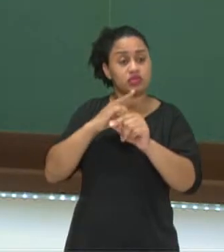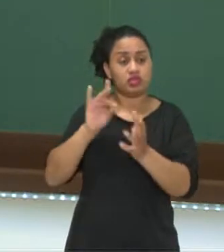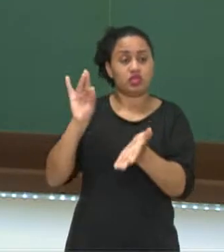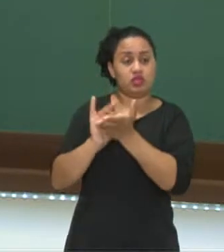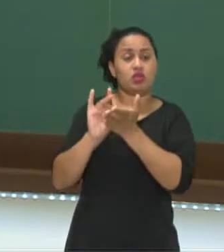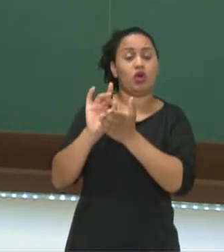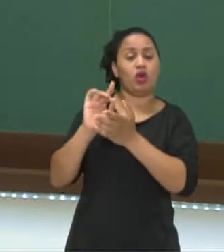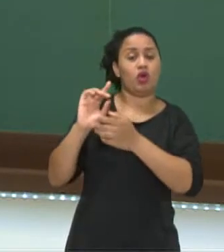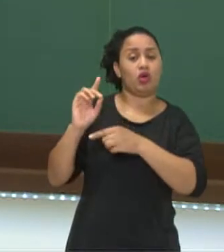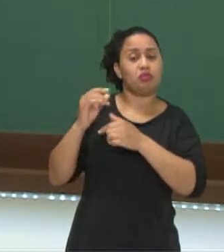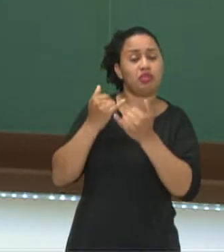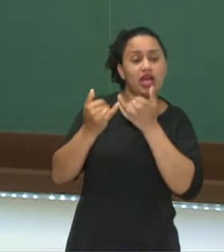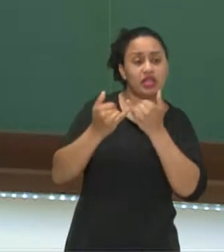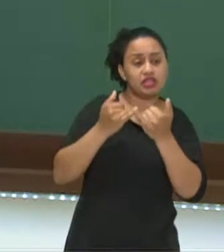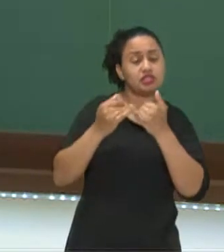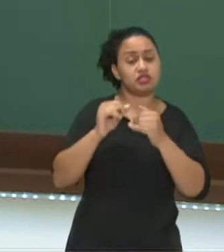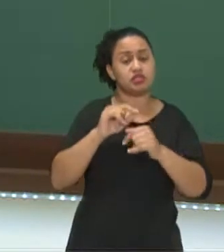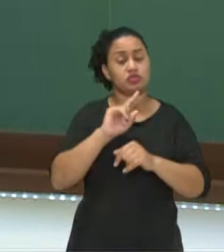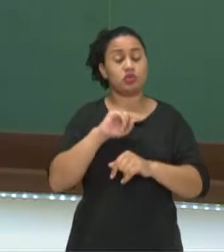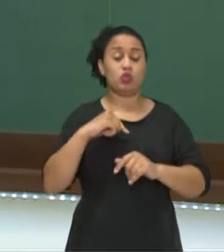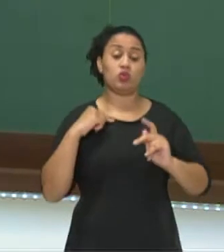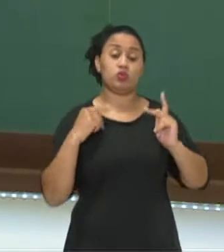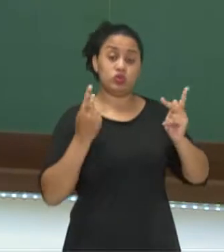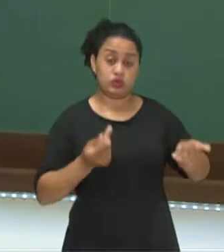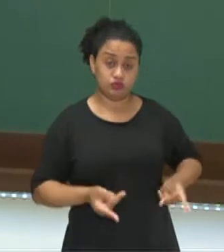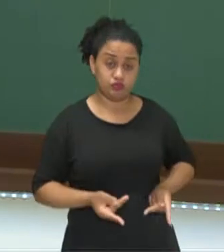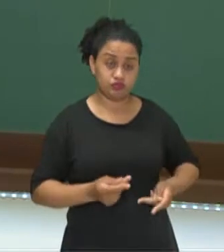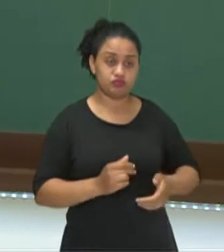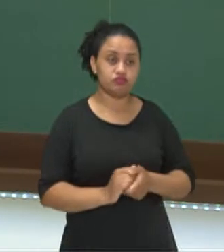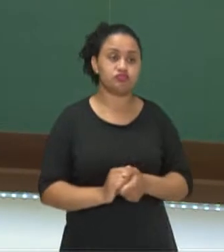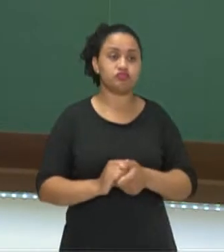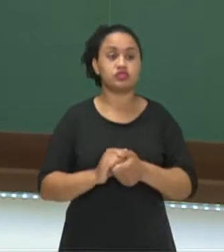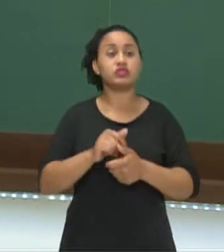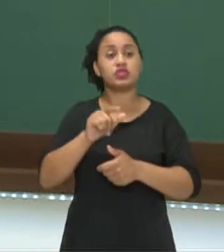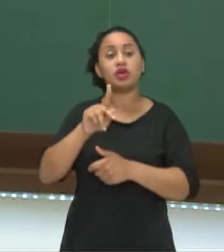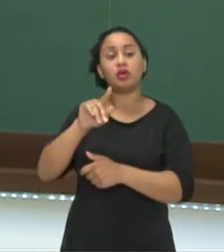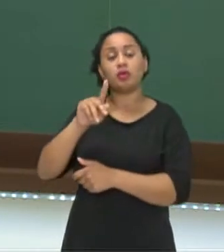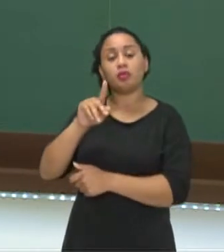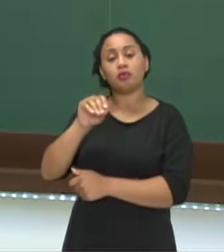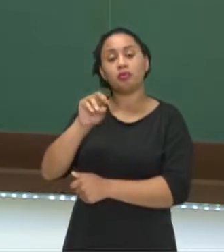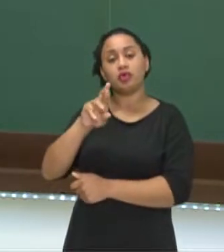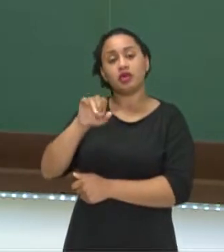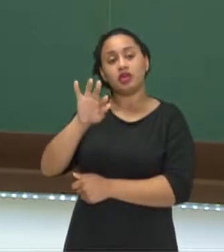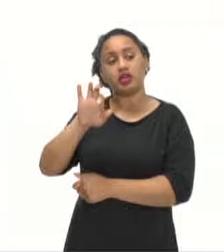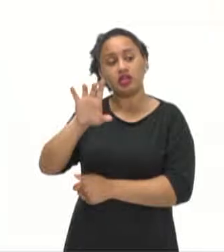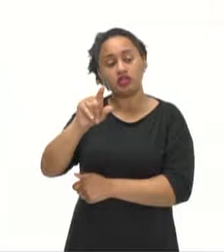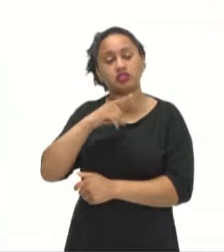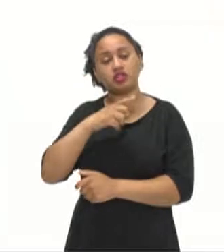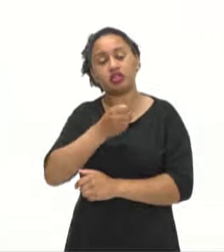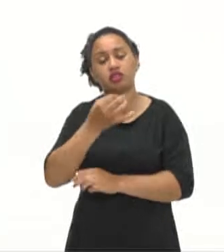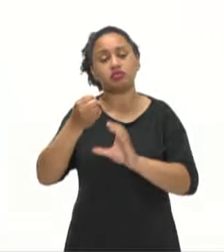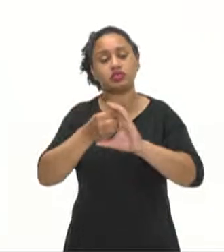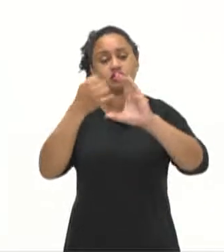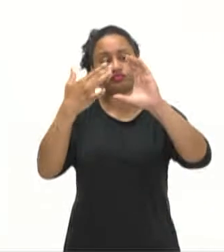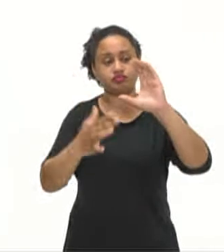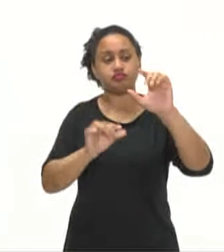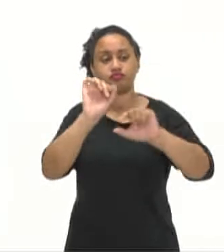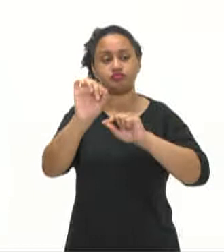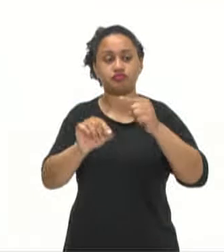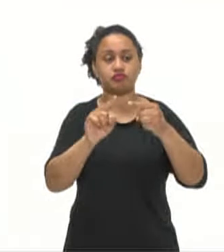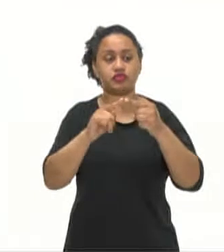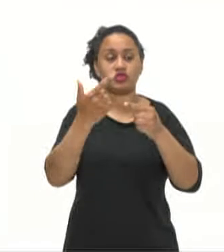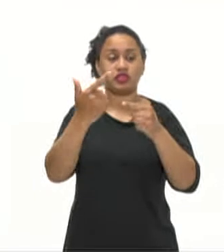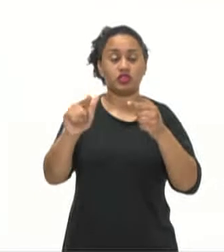um descendente muito parecido com o nosso. O filo porífero, então, ele tem determinadas características. Eles